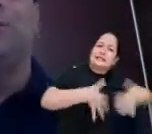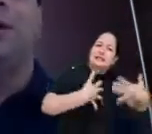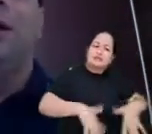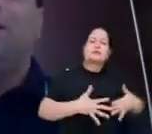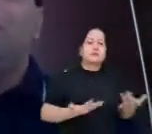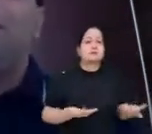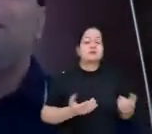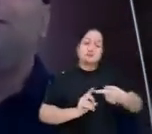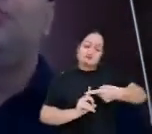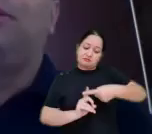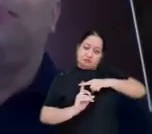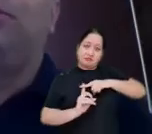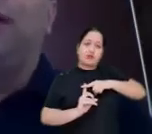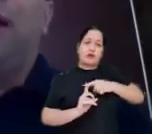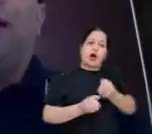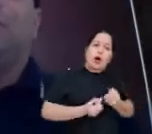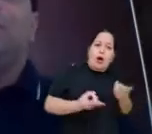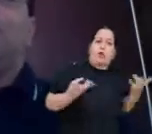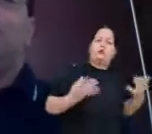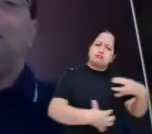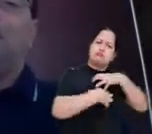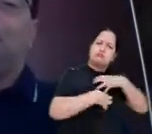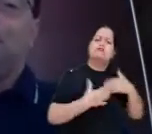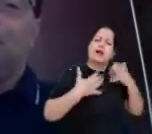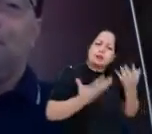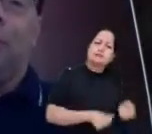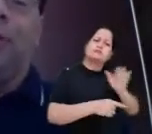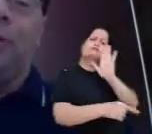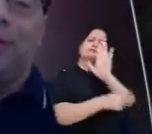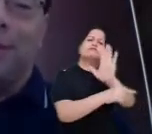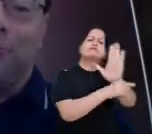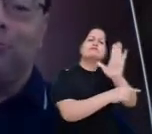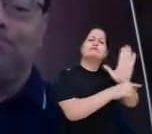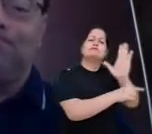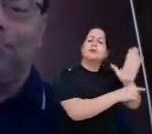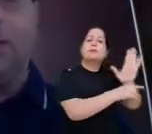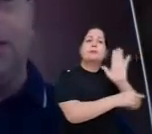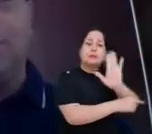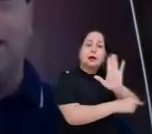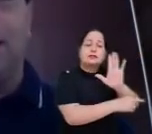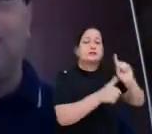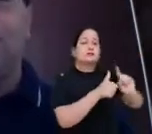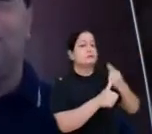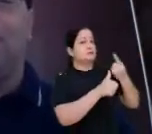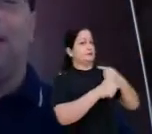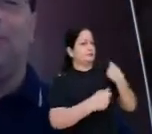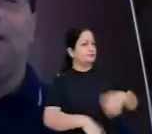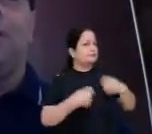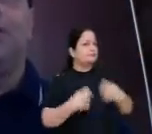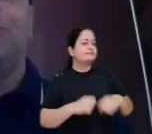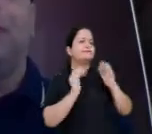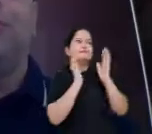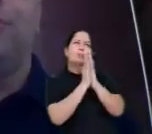na igreja jamais devem se sobrepor a estarmos na presença do Senhor em oração e também na reflexão da